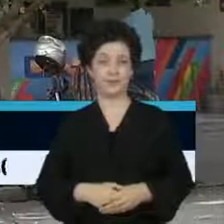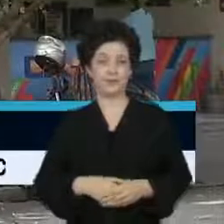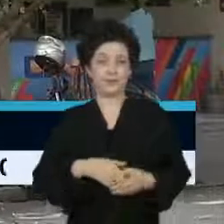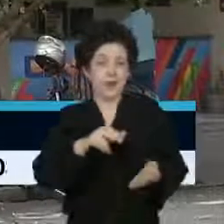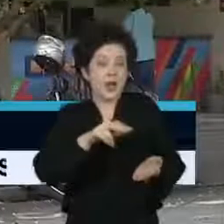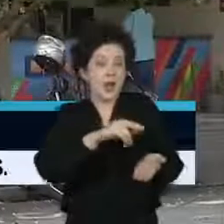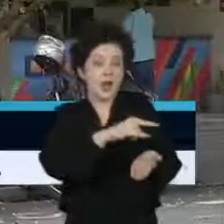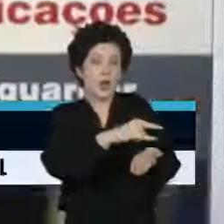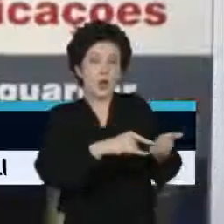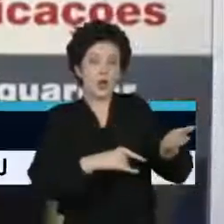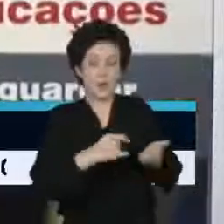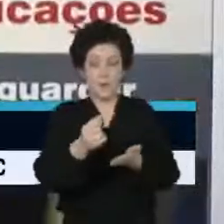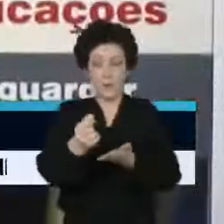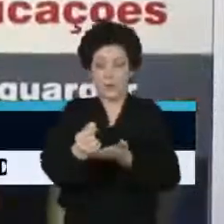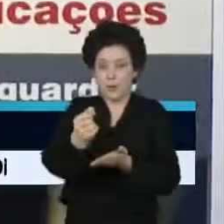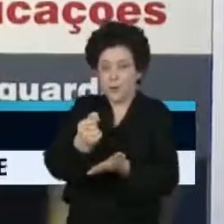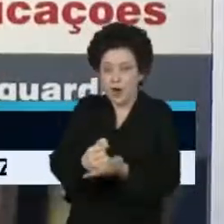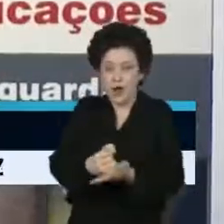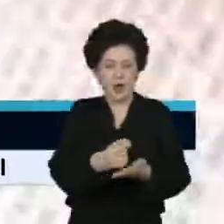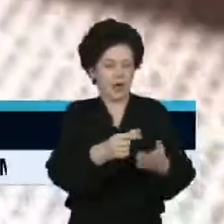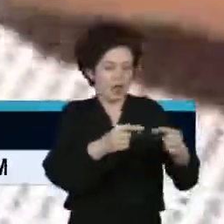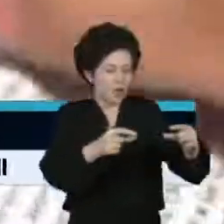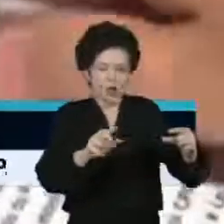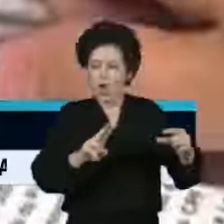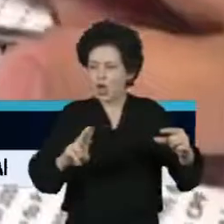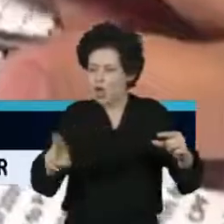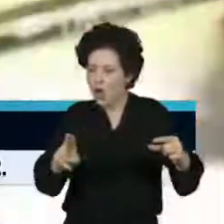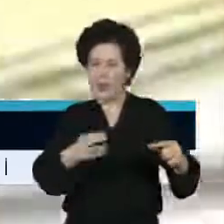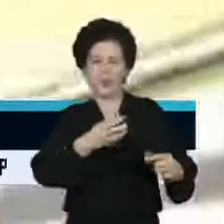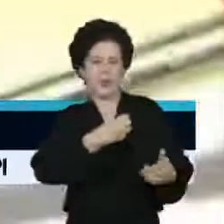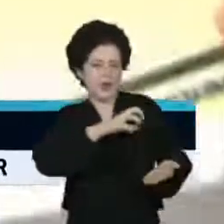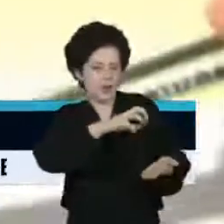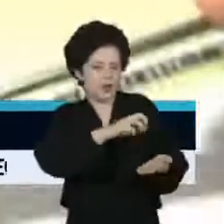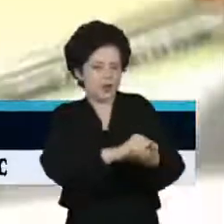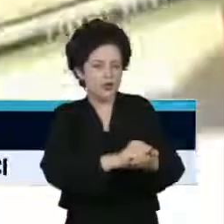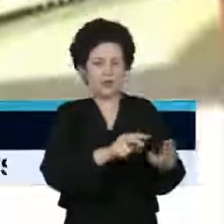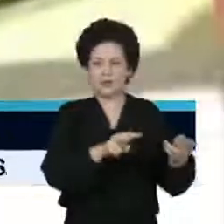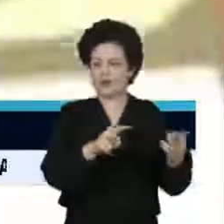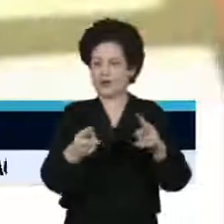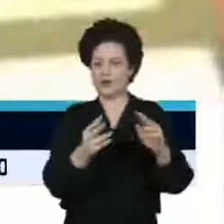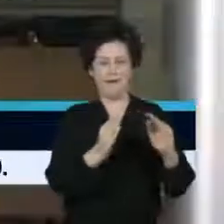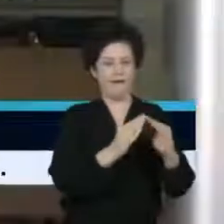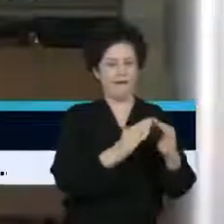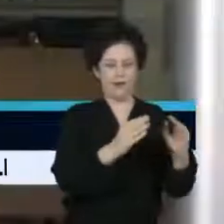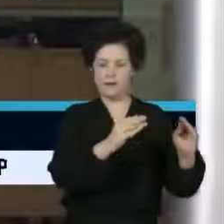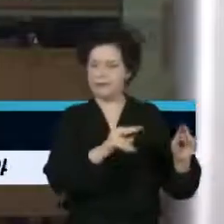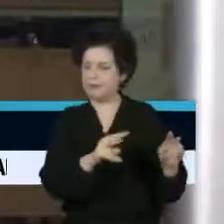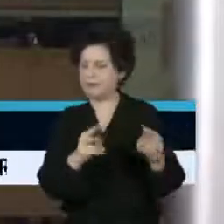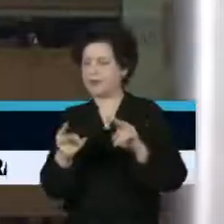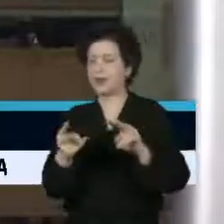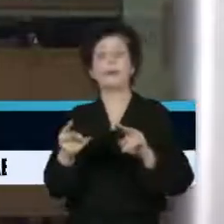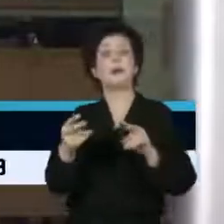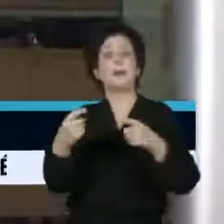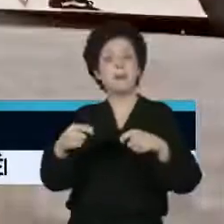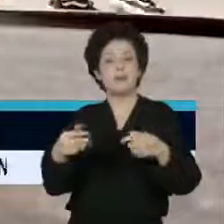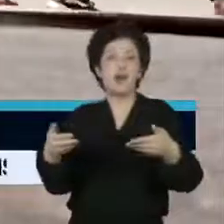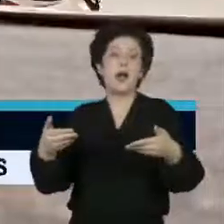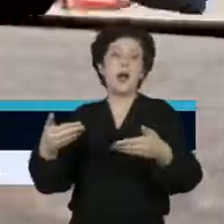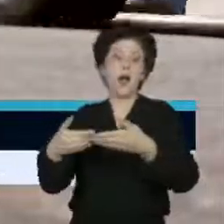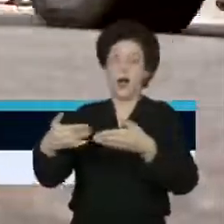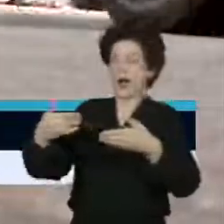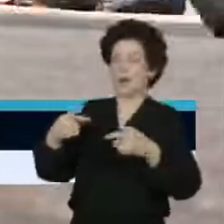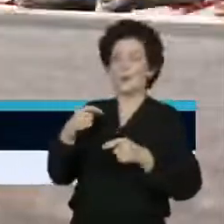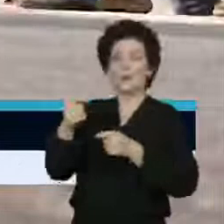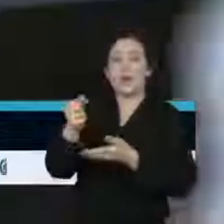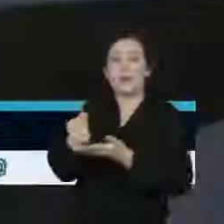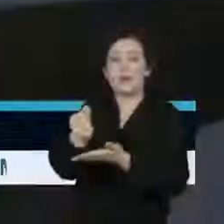Autenticação de documentos, conferência de firmas, transferências de propriedade. Para fazer tudo isso, o brasileiro precisa ir até o cartório,